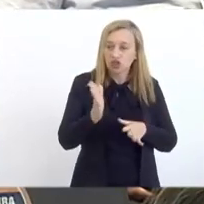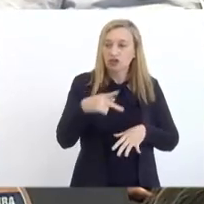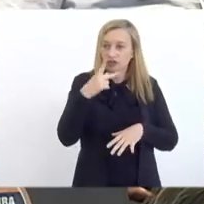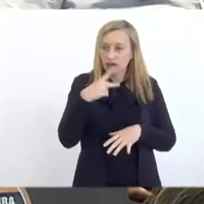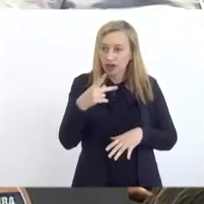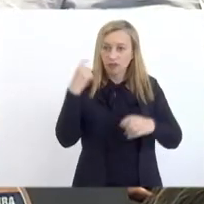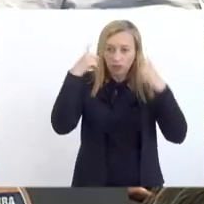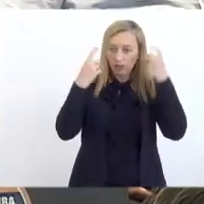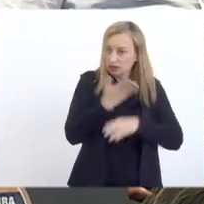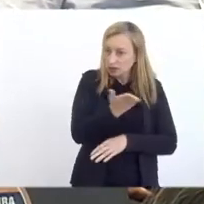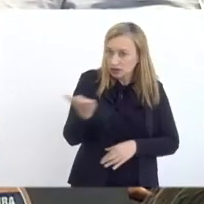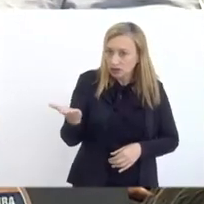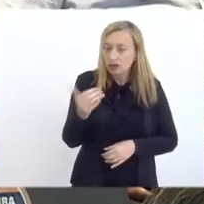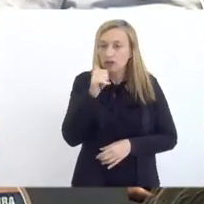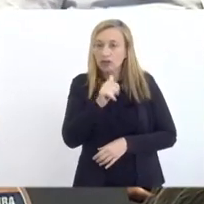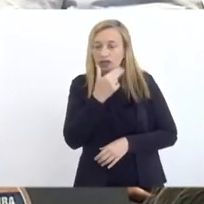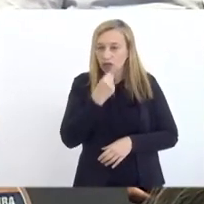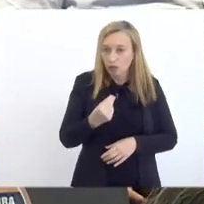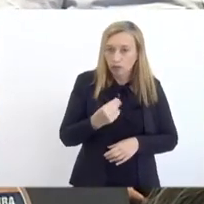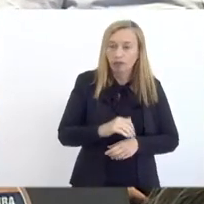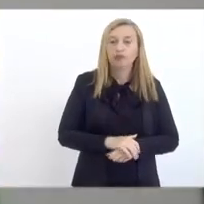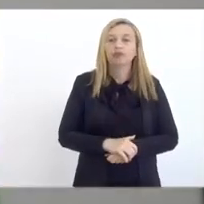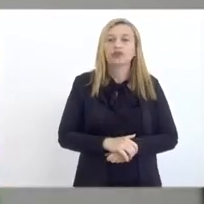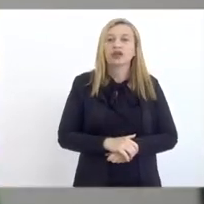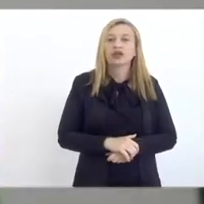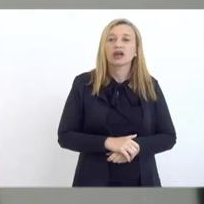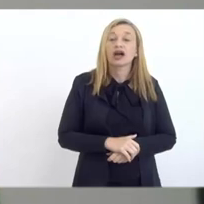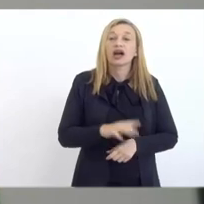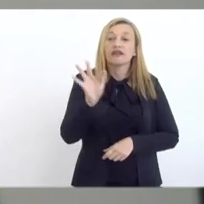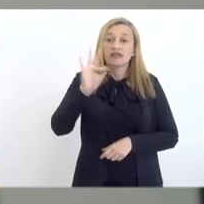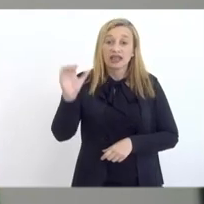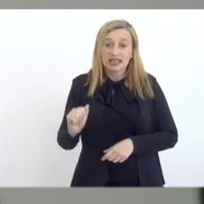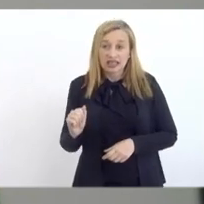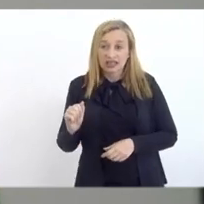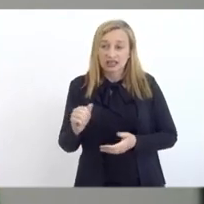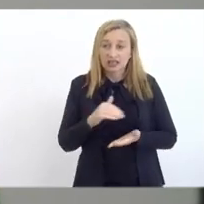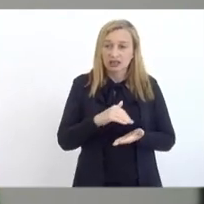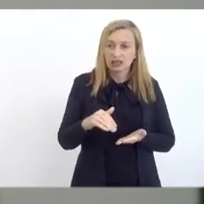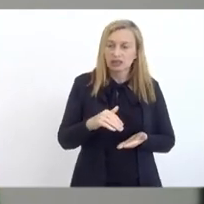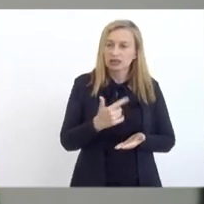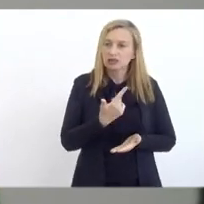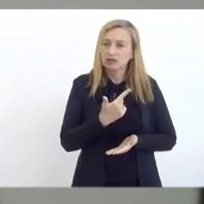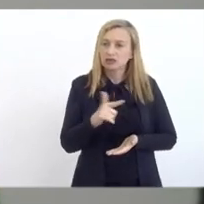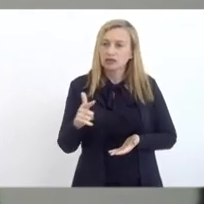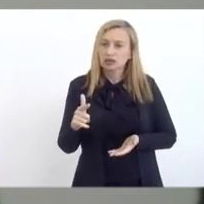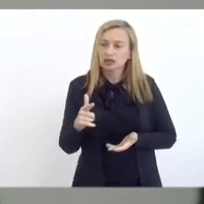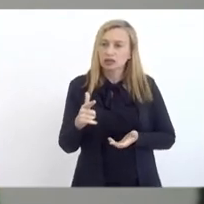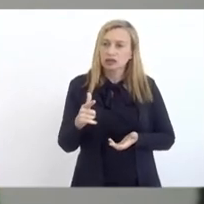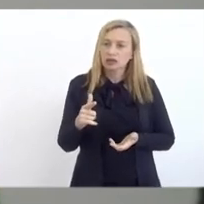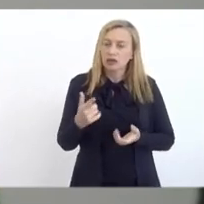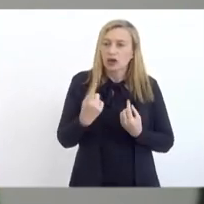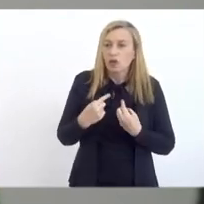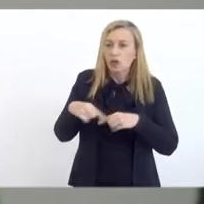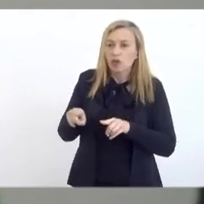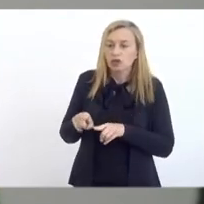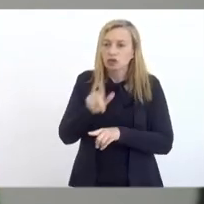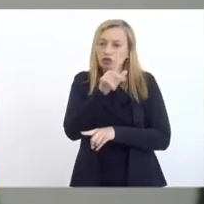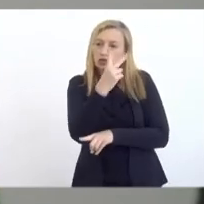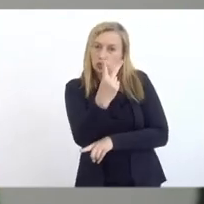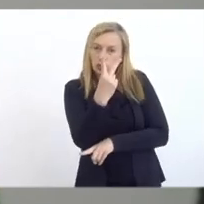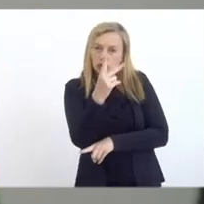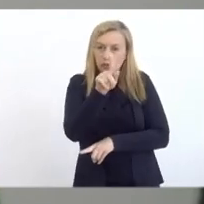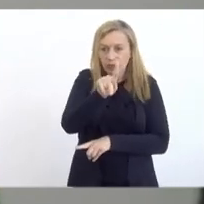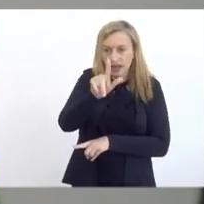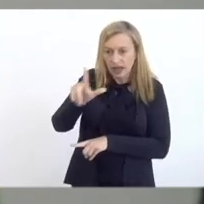dos senhores e senhoras, a Fazenda não tem óbice contra esses dois PLs, tá? O